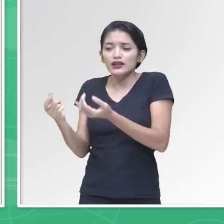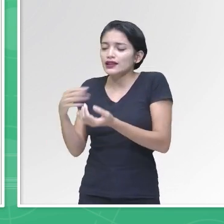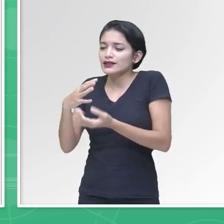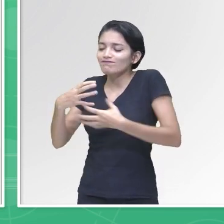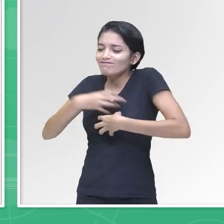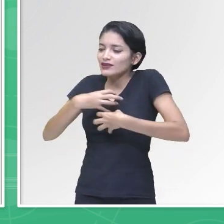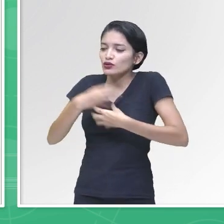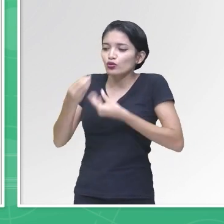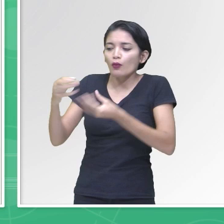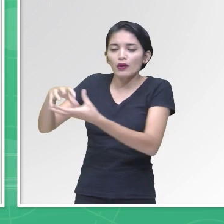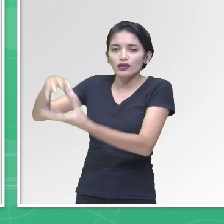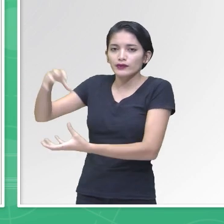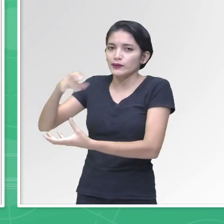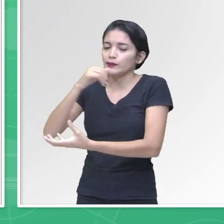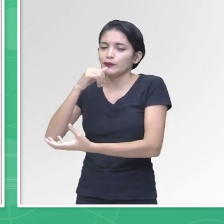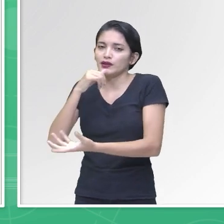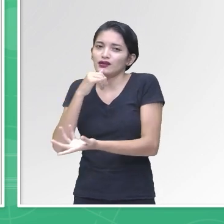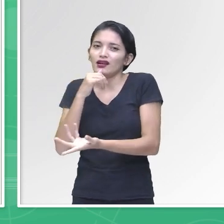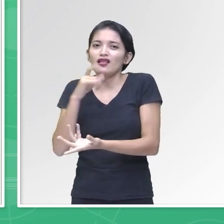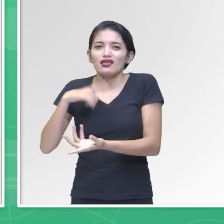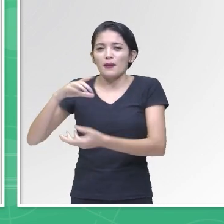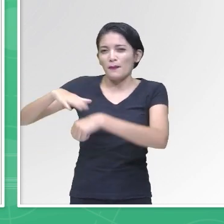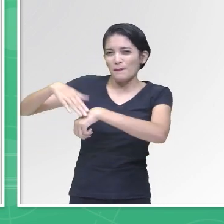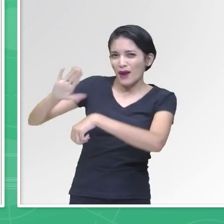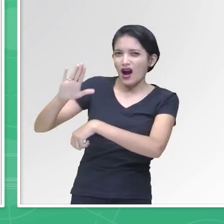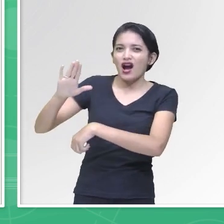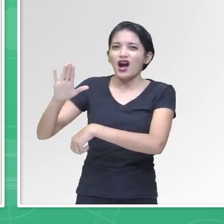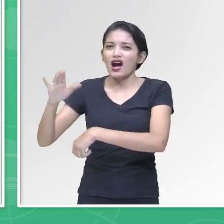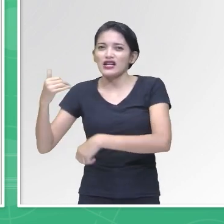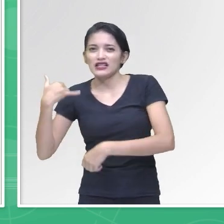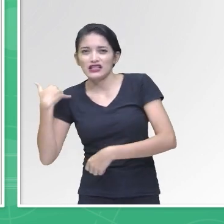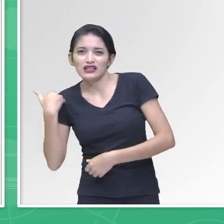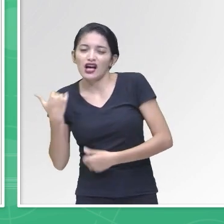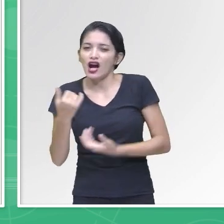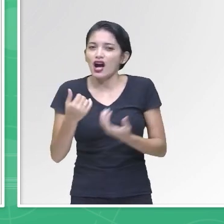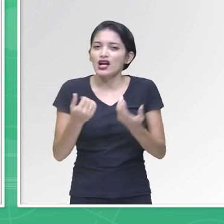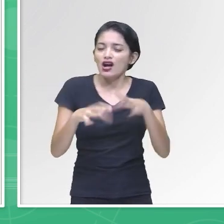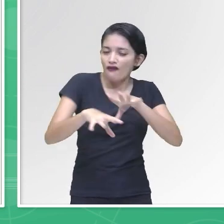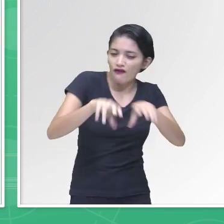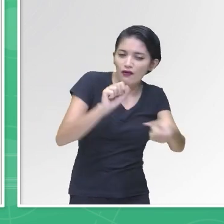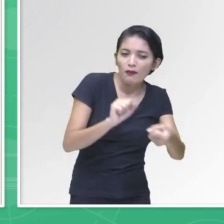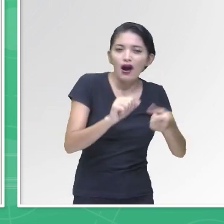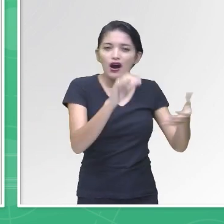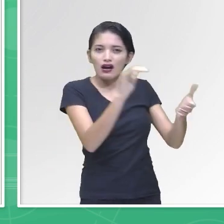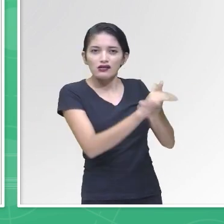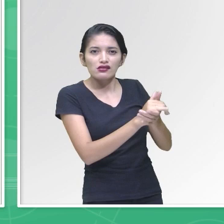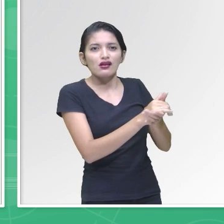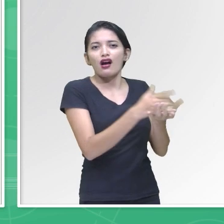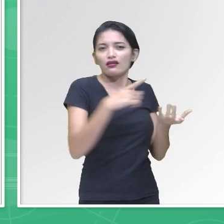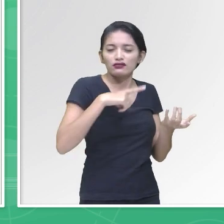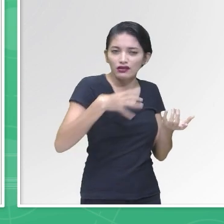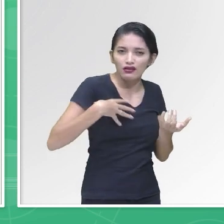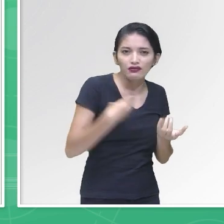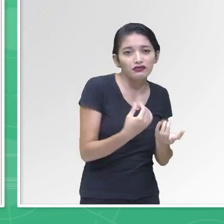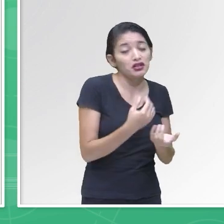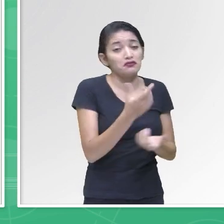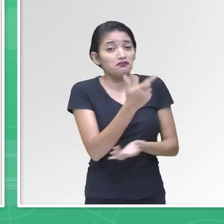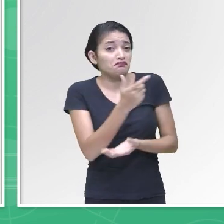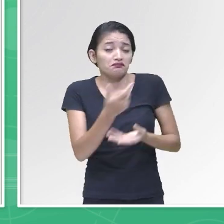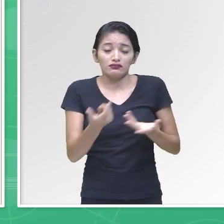não adianta ter mais ou menos idade, escolarizar-se ou casar-se, ter filhos ou não ter.